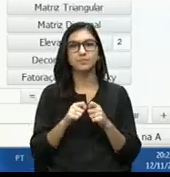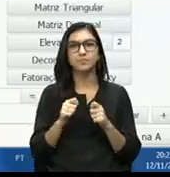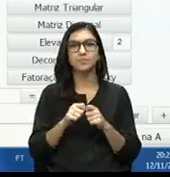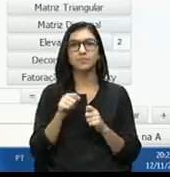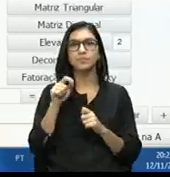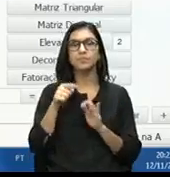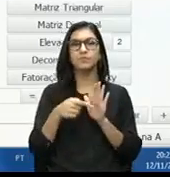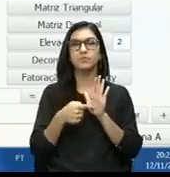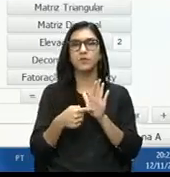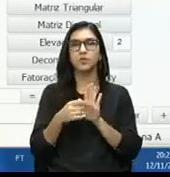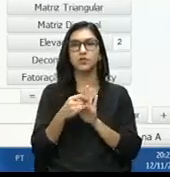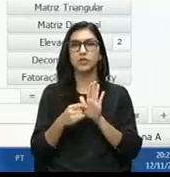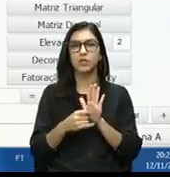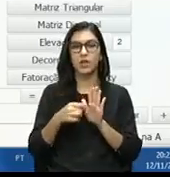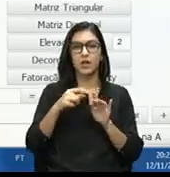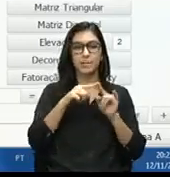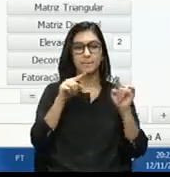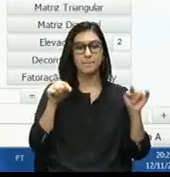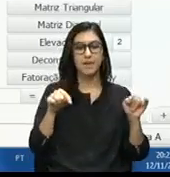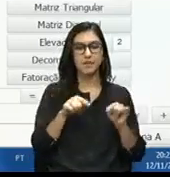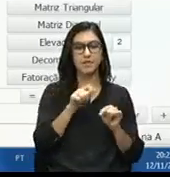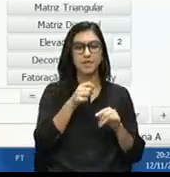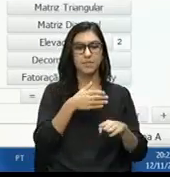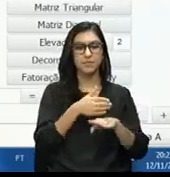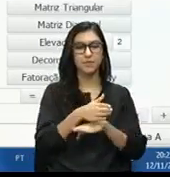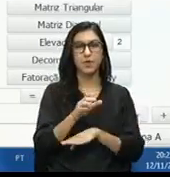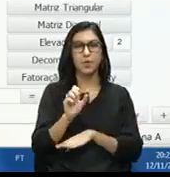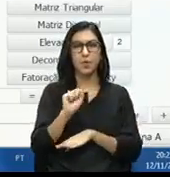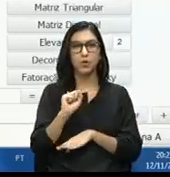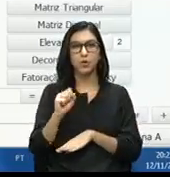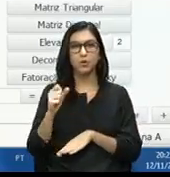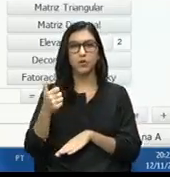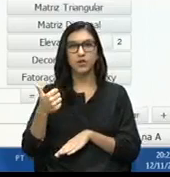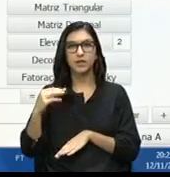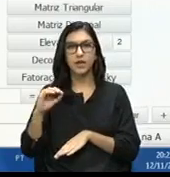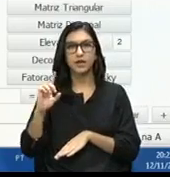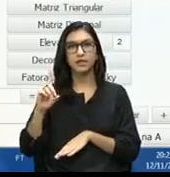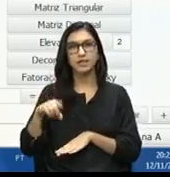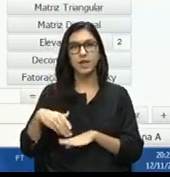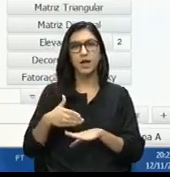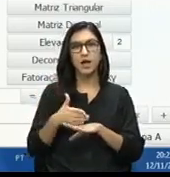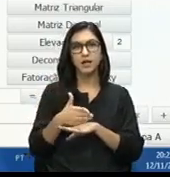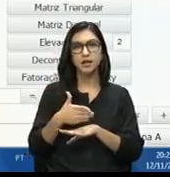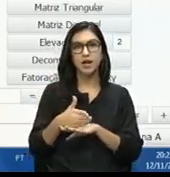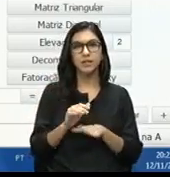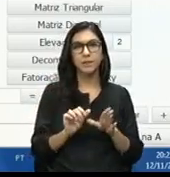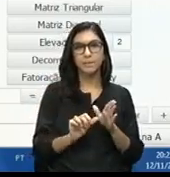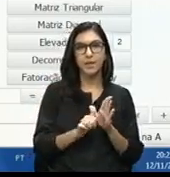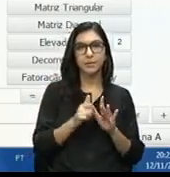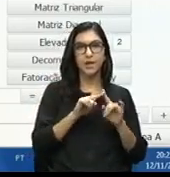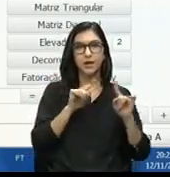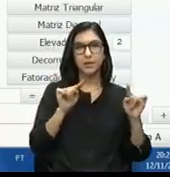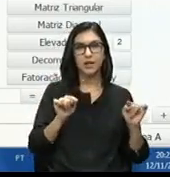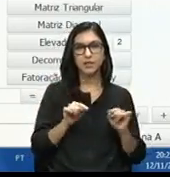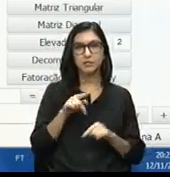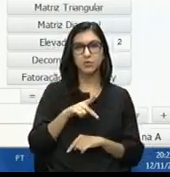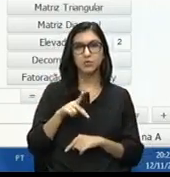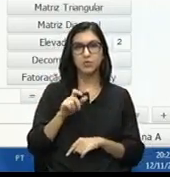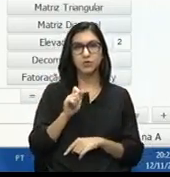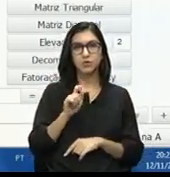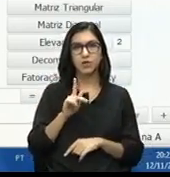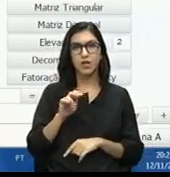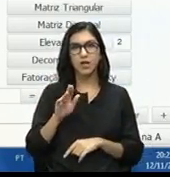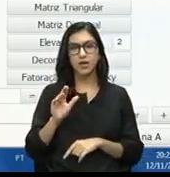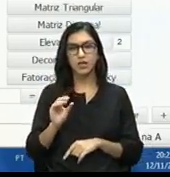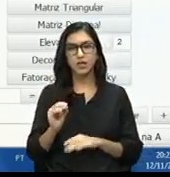vai indicar as entradas da matriz A. Então, 8 e 10 seriam as entradas da primeira matriz que a professora Aline colocou,